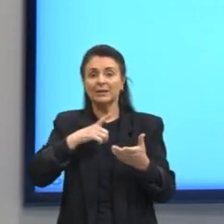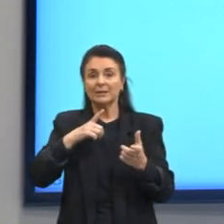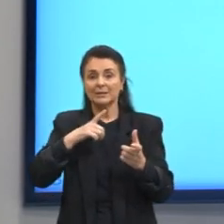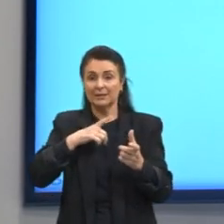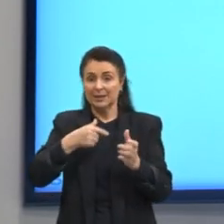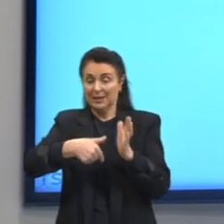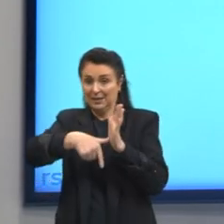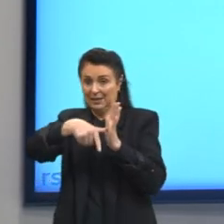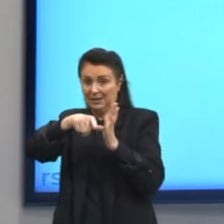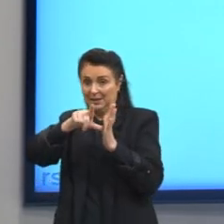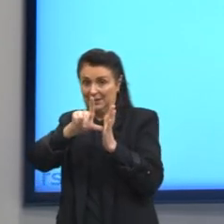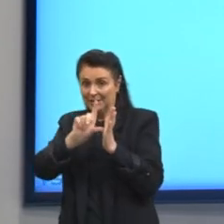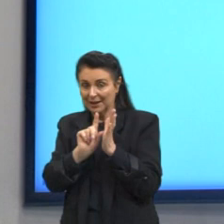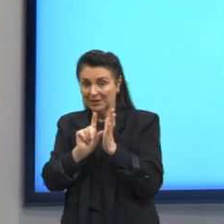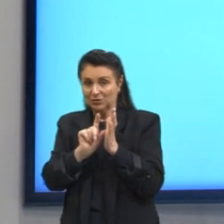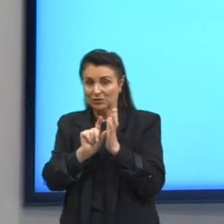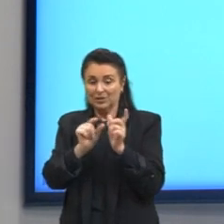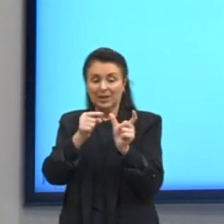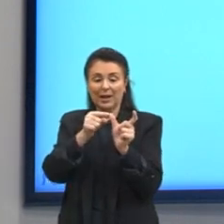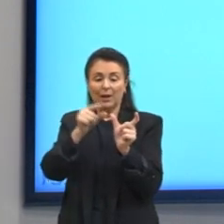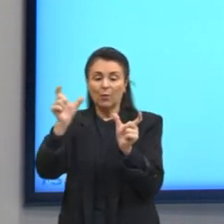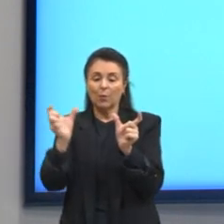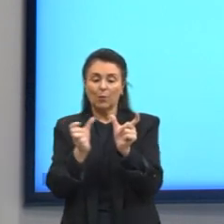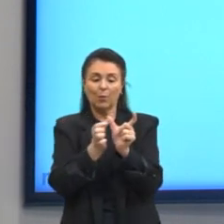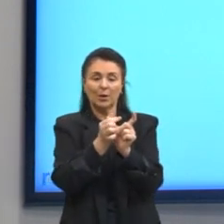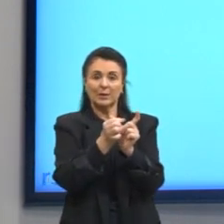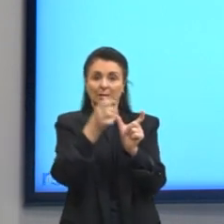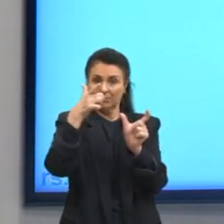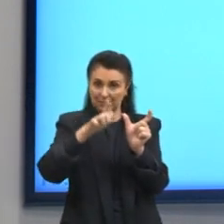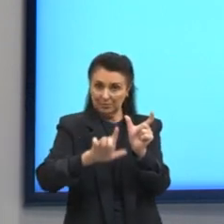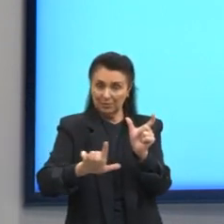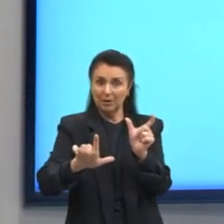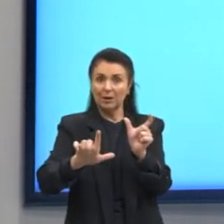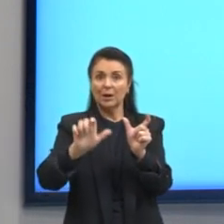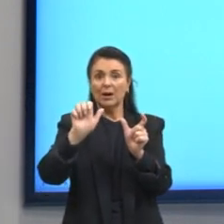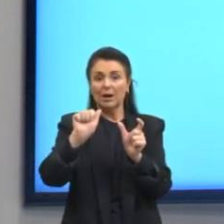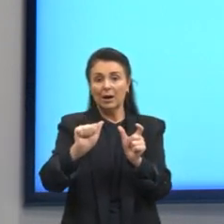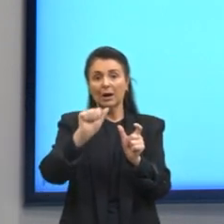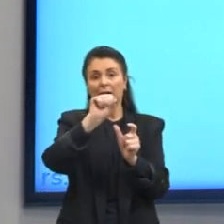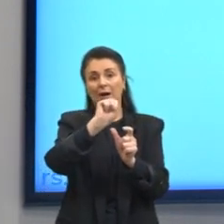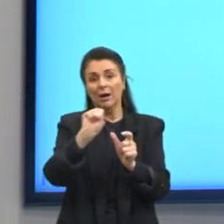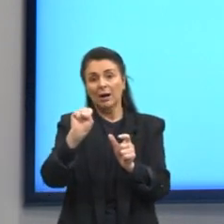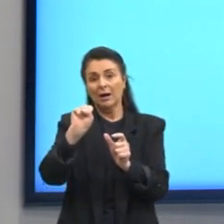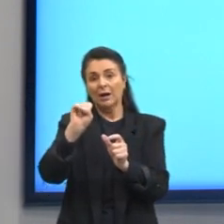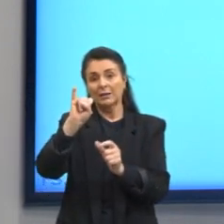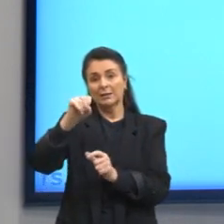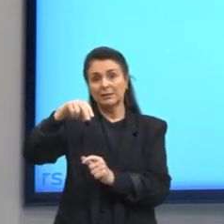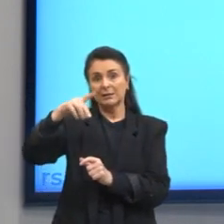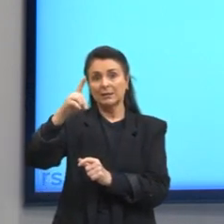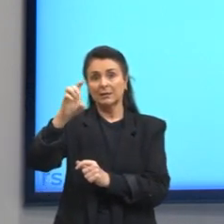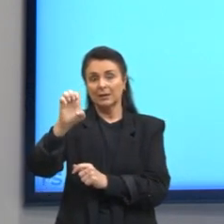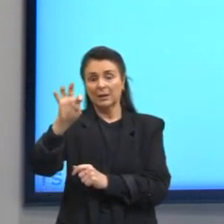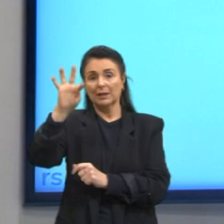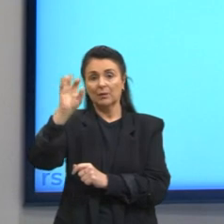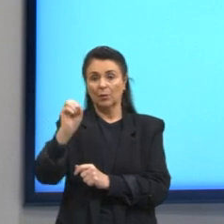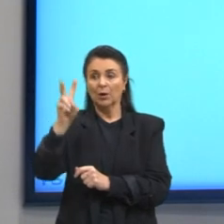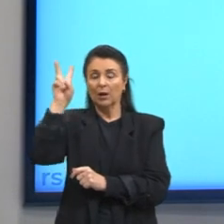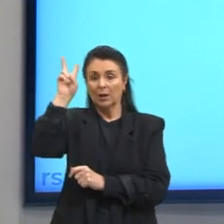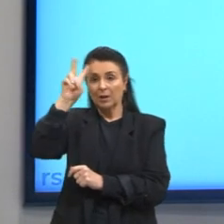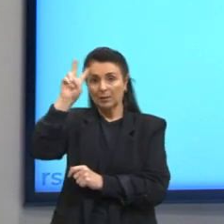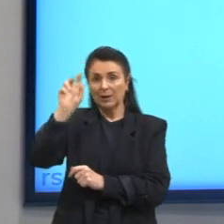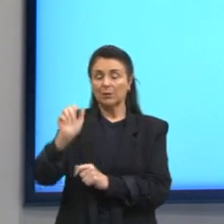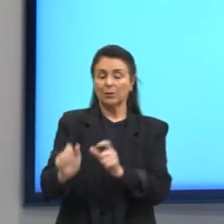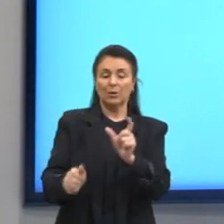polissíndeto essa acréscimo e repetição o assíndeto Lembrando que a né